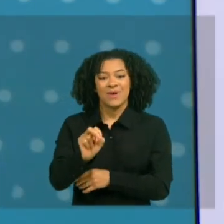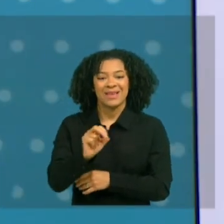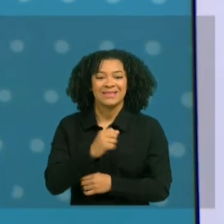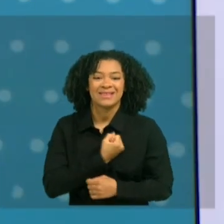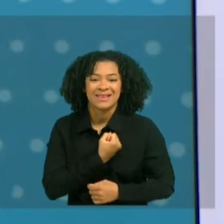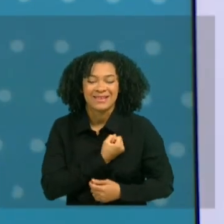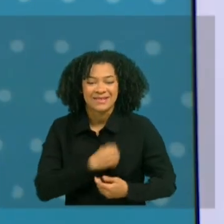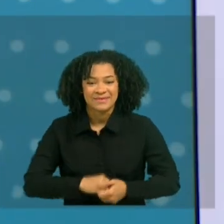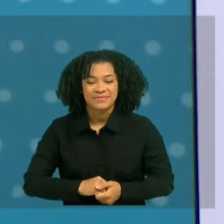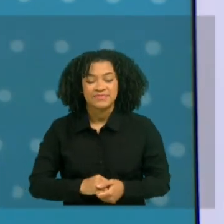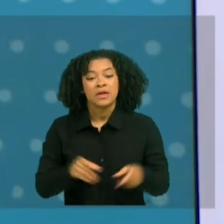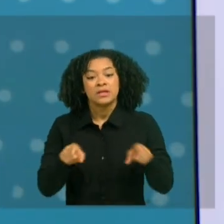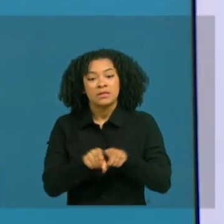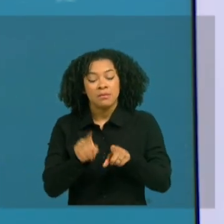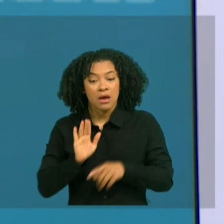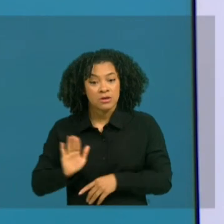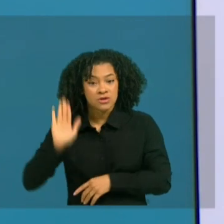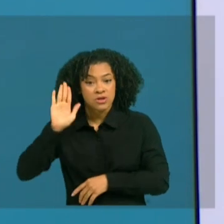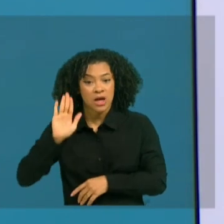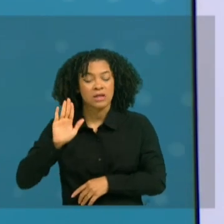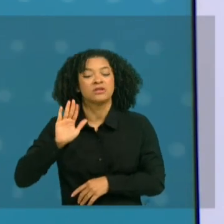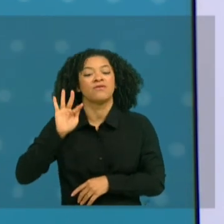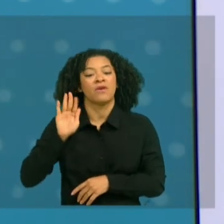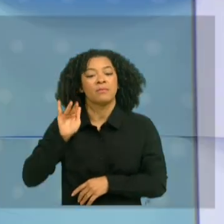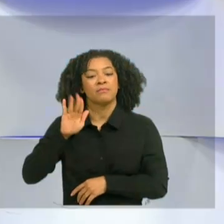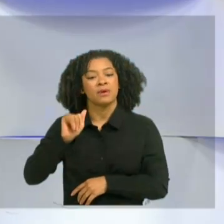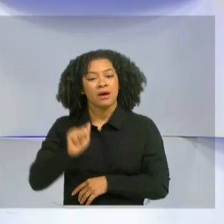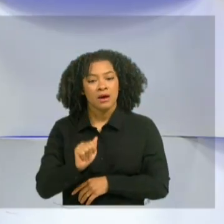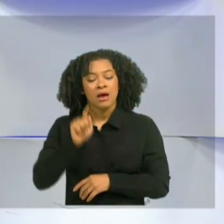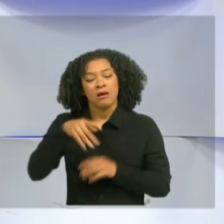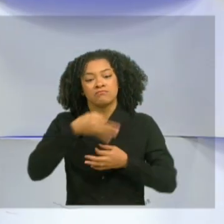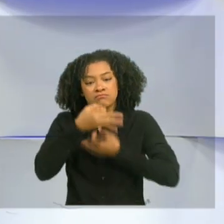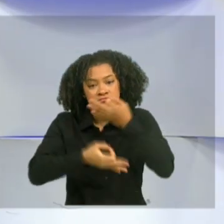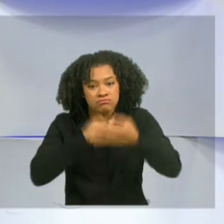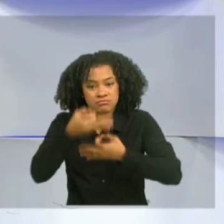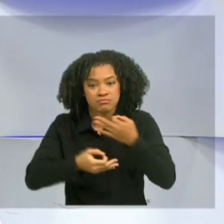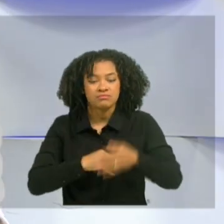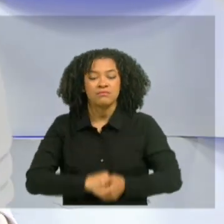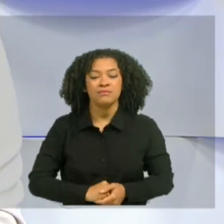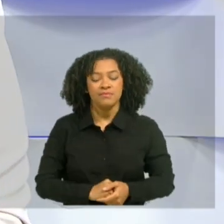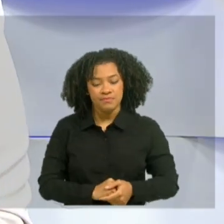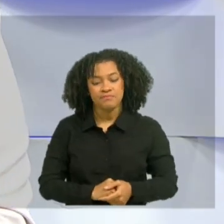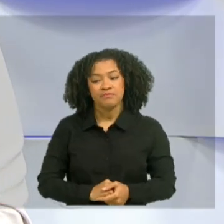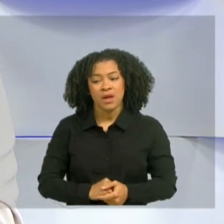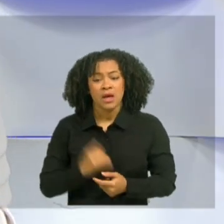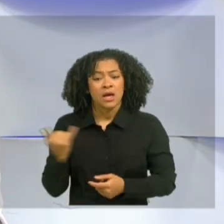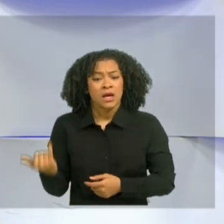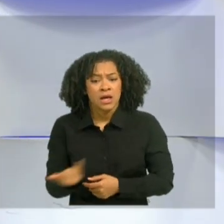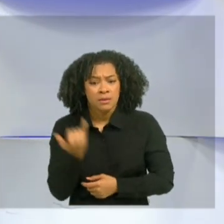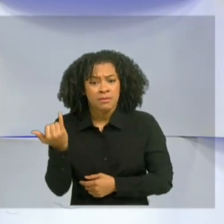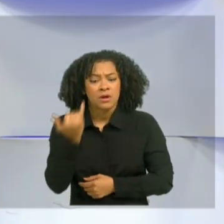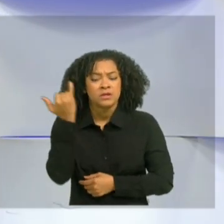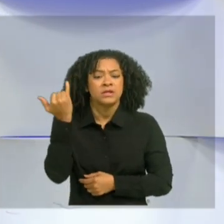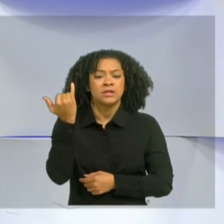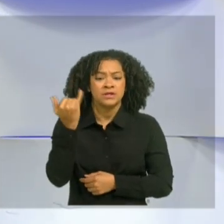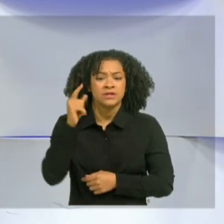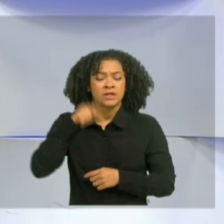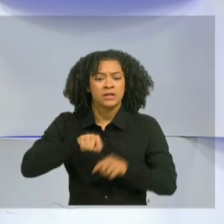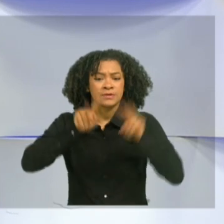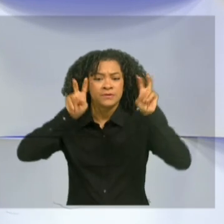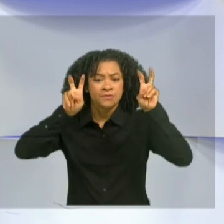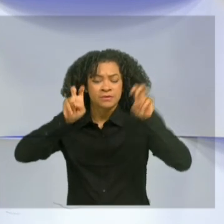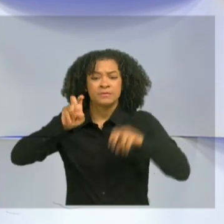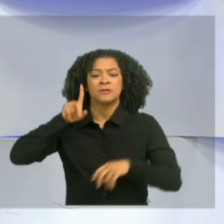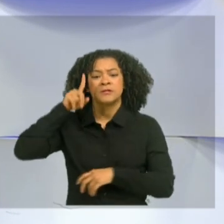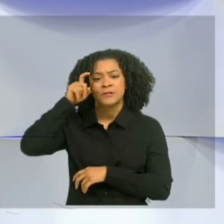Fábia Reis a senhora tem 1 minuto e 15 segundos para tréplica importante ao tratar um tema tão